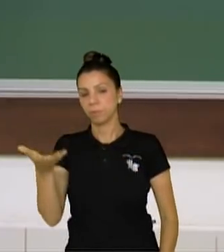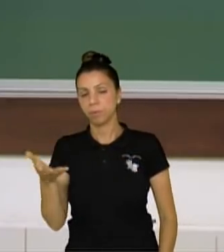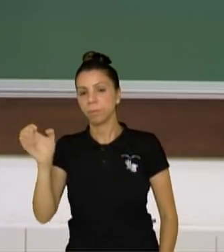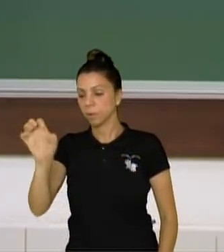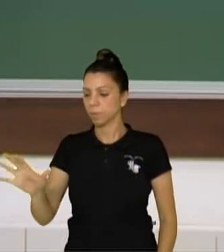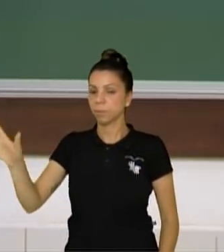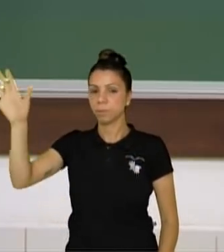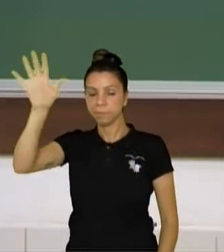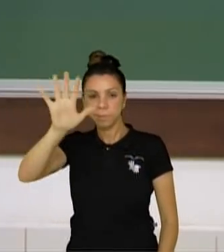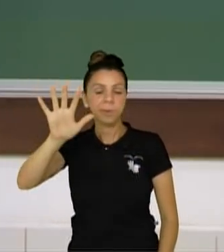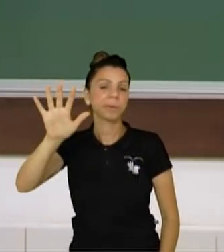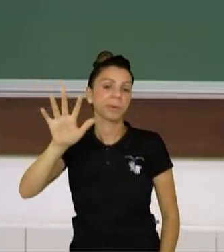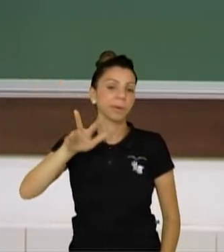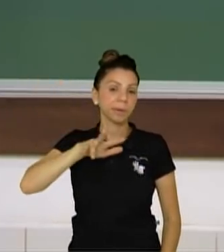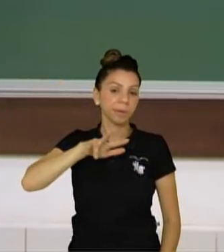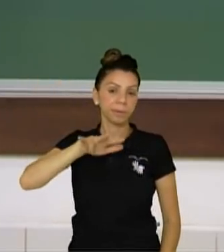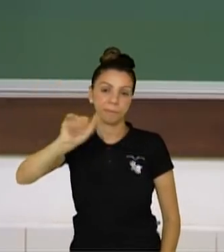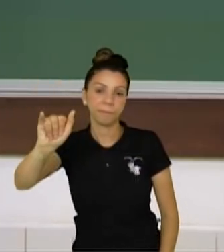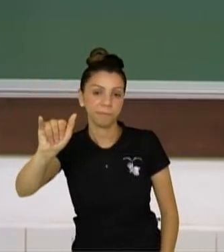europeia, e que a gente não vai